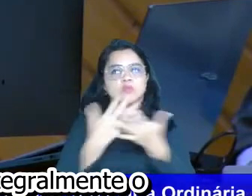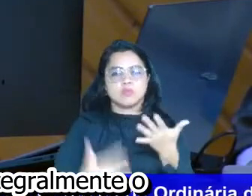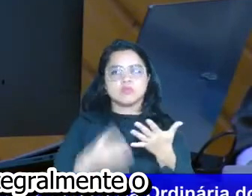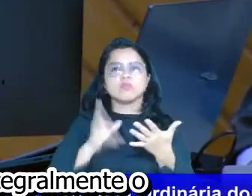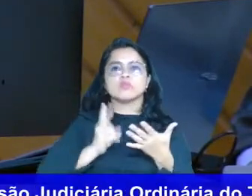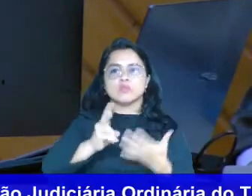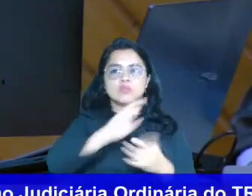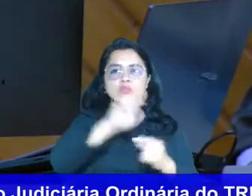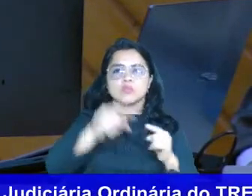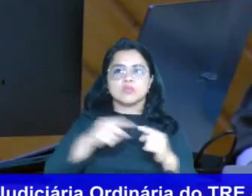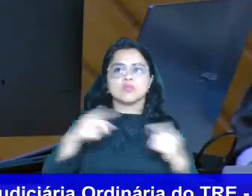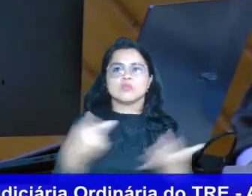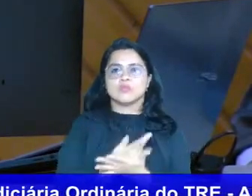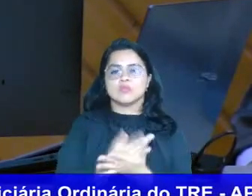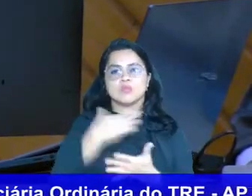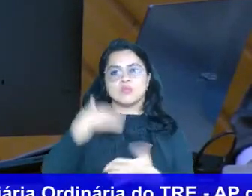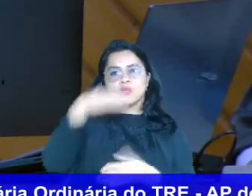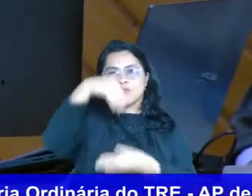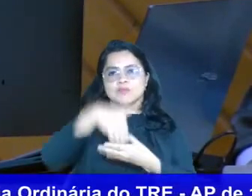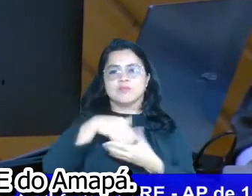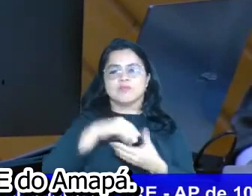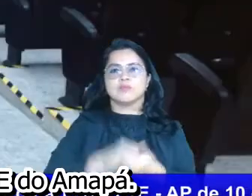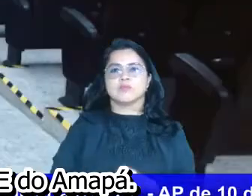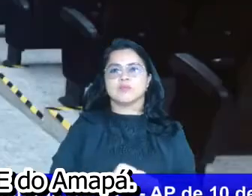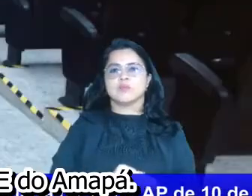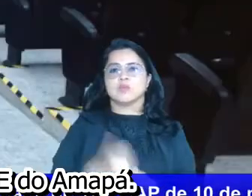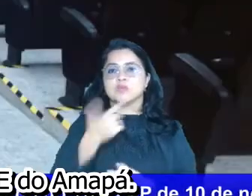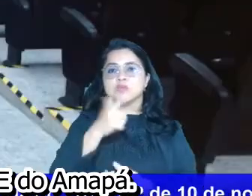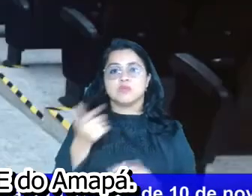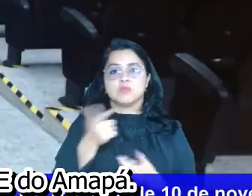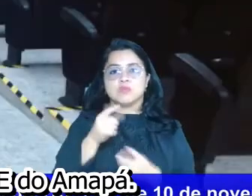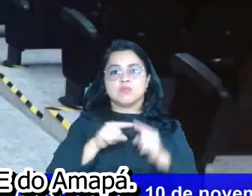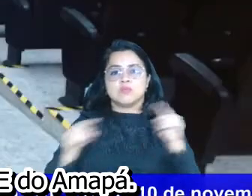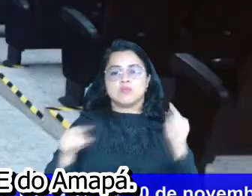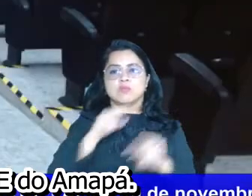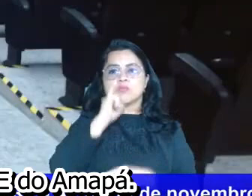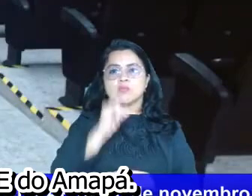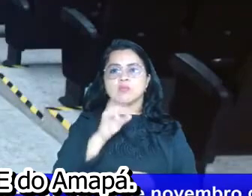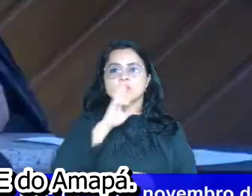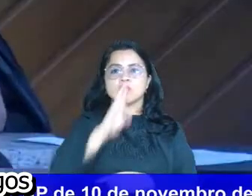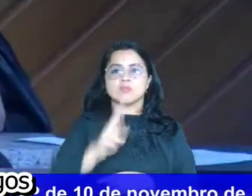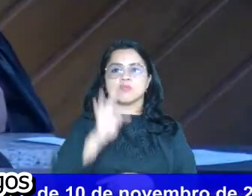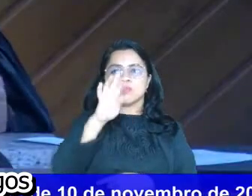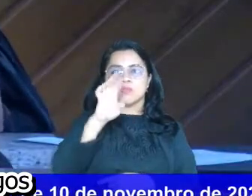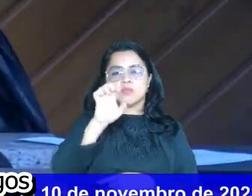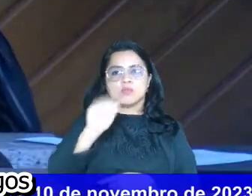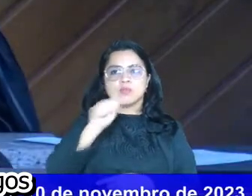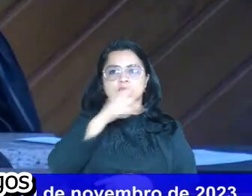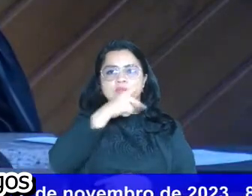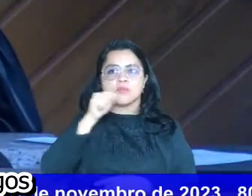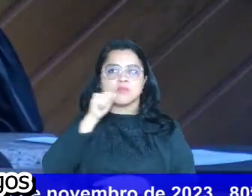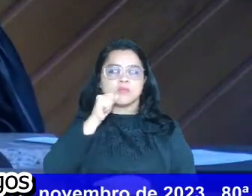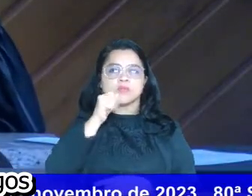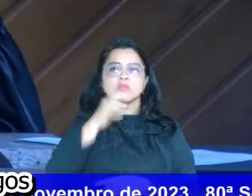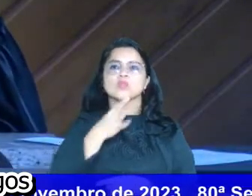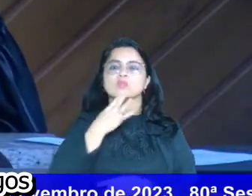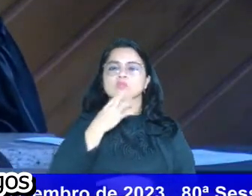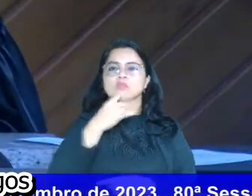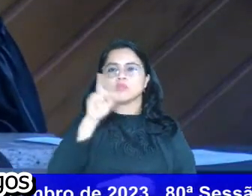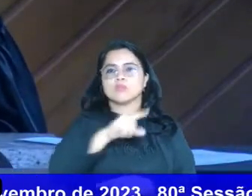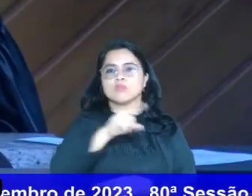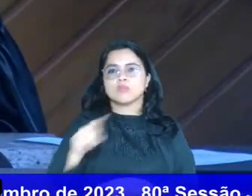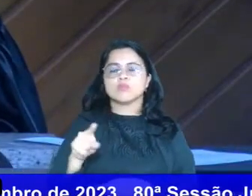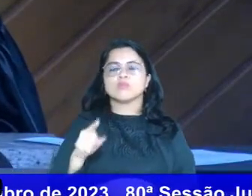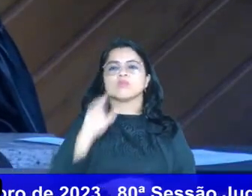mantenho integralmente o acórdão recorrido. É o voto. Se não houver divergência, anuncio o resultado. O TRE da Amapá, unanimidade, conheceu e rejeitou